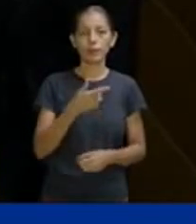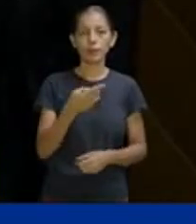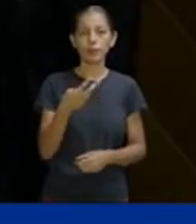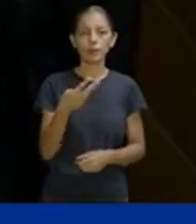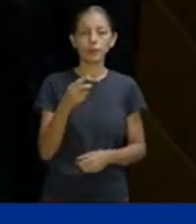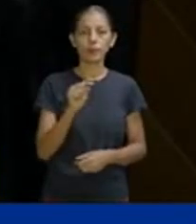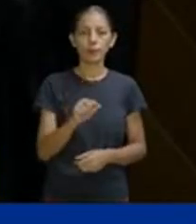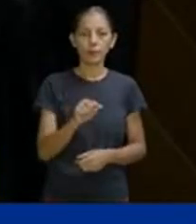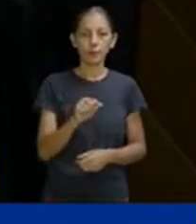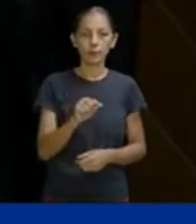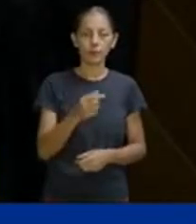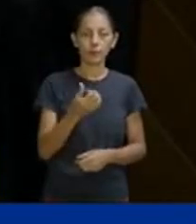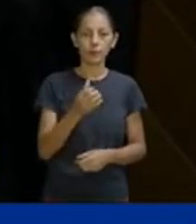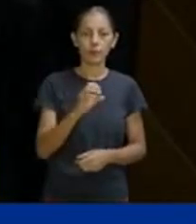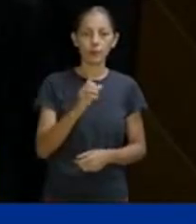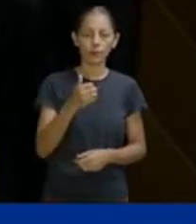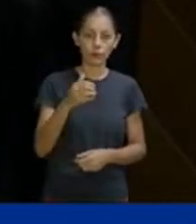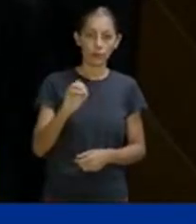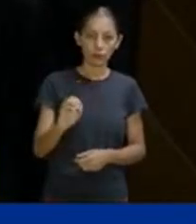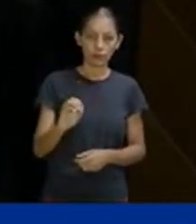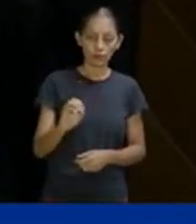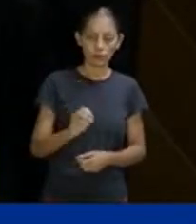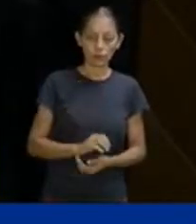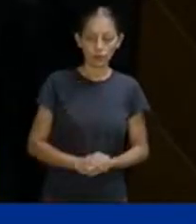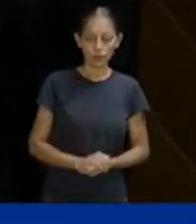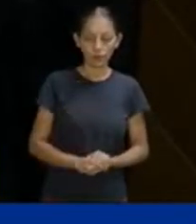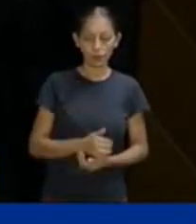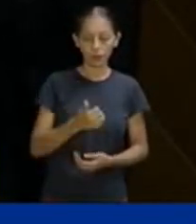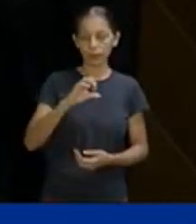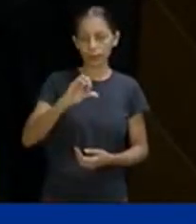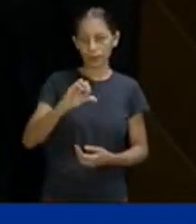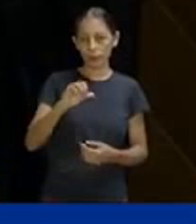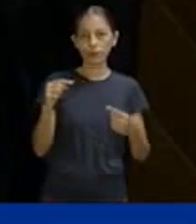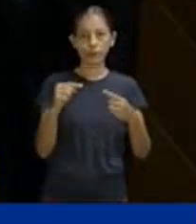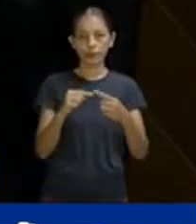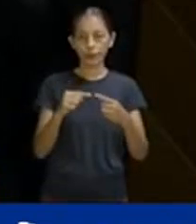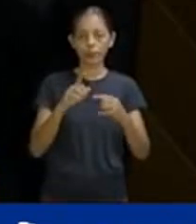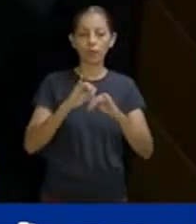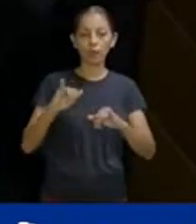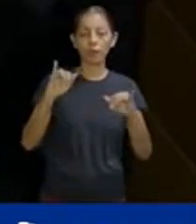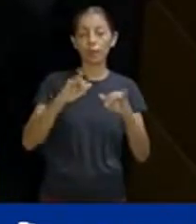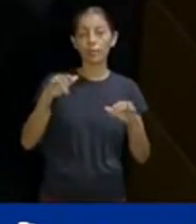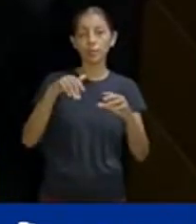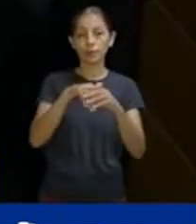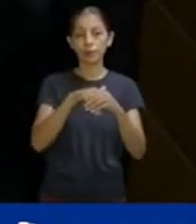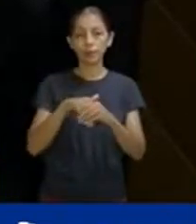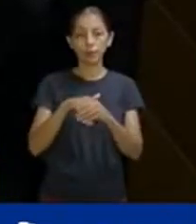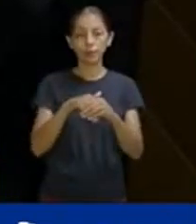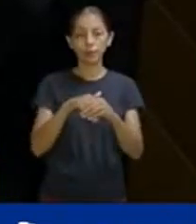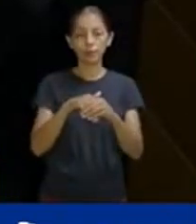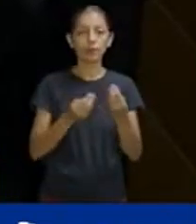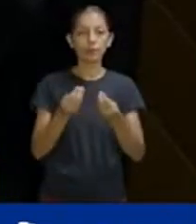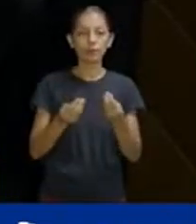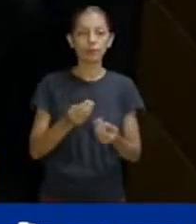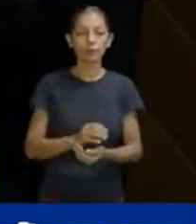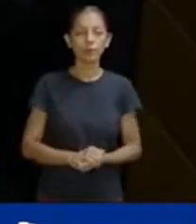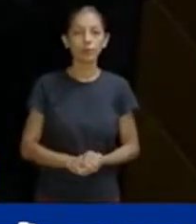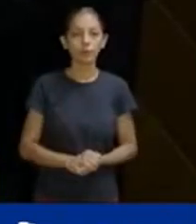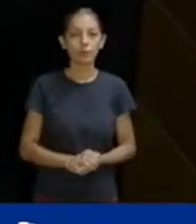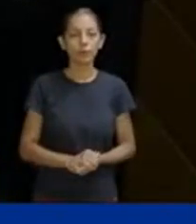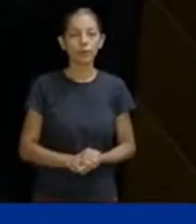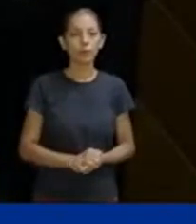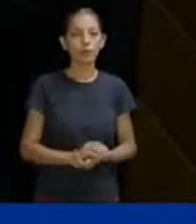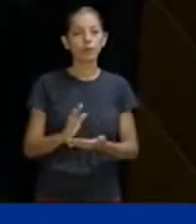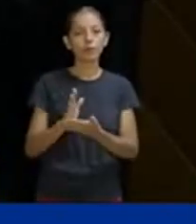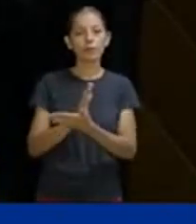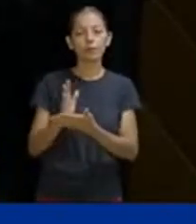23.610 de 2019, que rege a propaganda eleitoral. Então, o dispositivo realmente tem previsão de aplicação de multa em